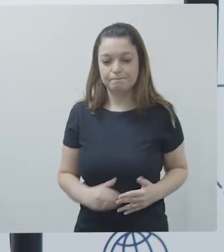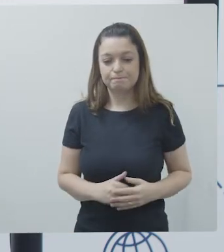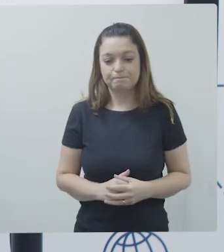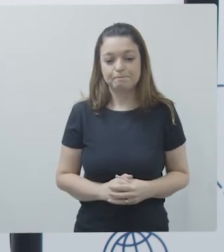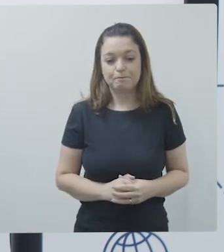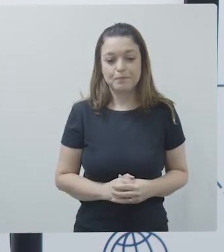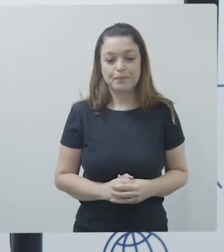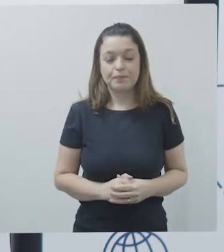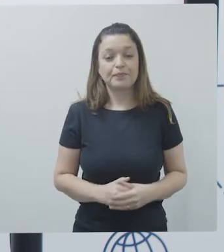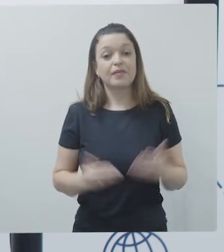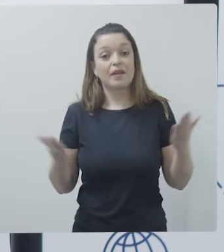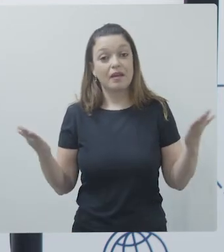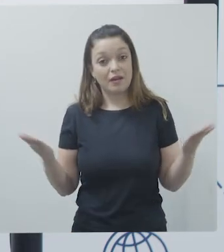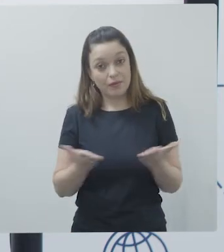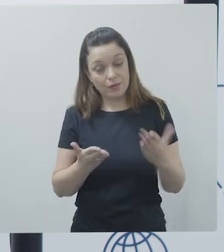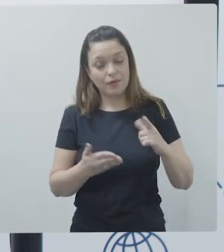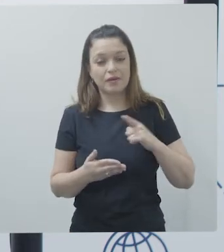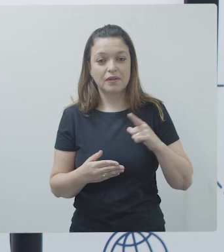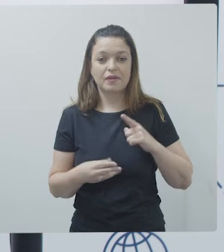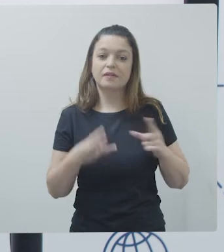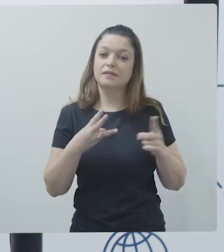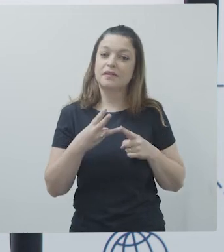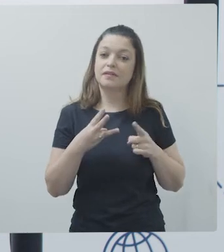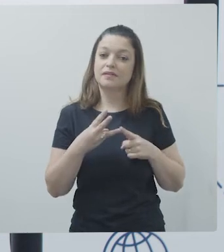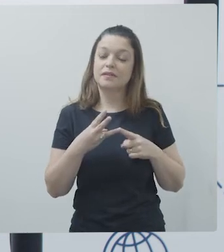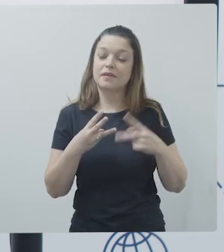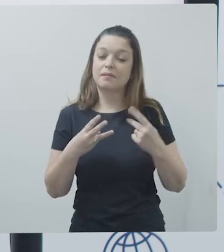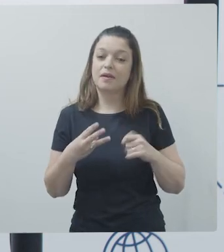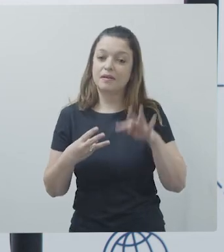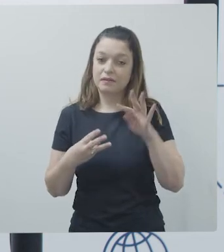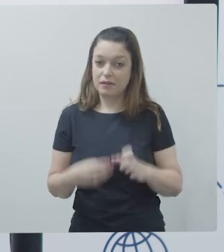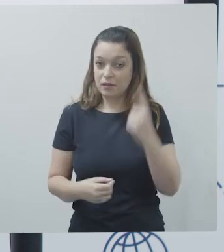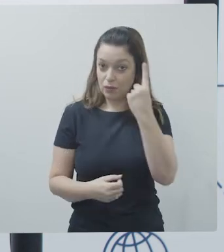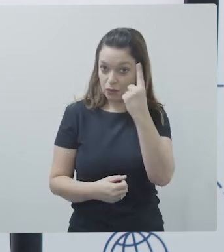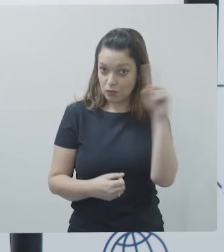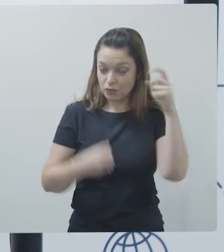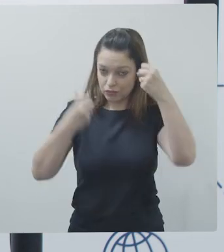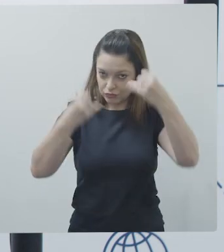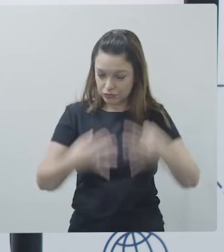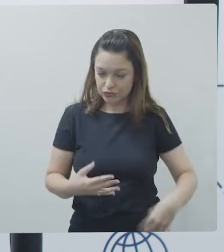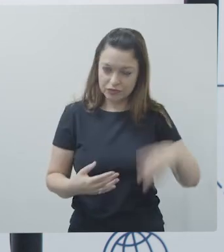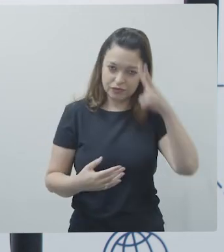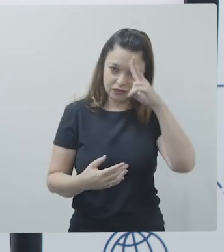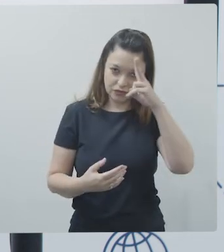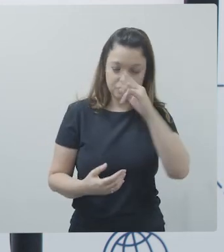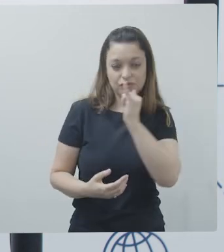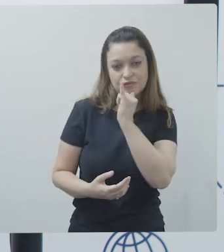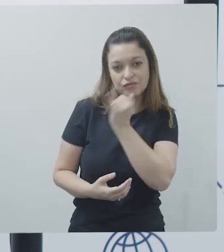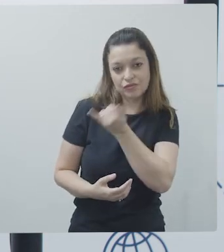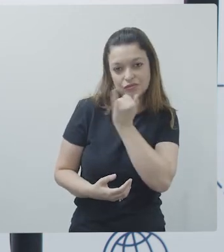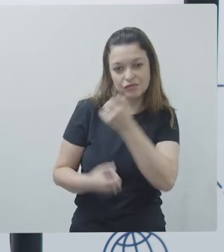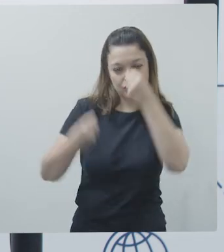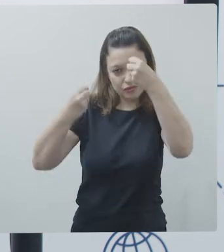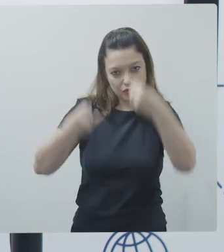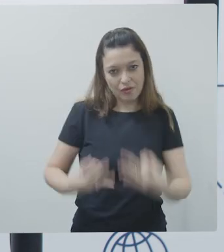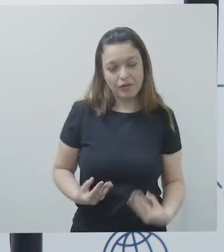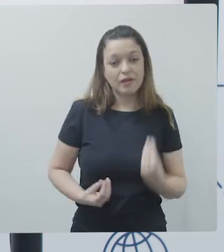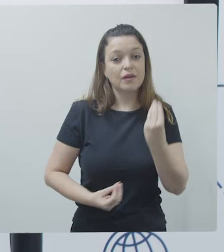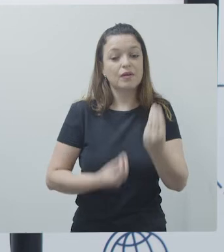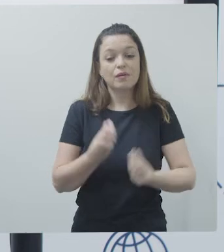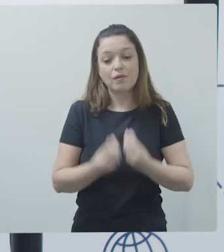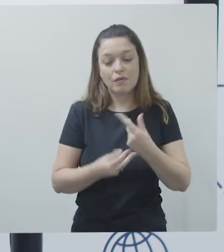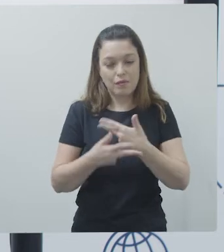para a terceira e última parte dessa, né, como teria acontecido